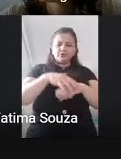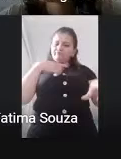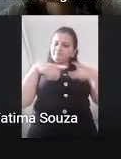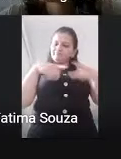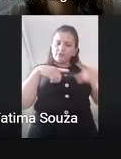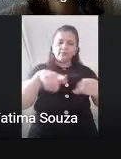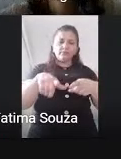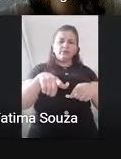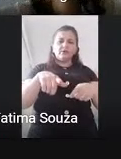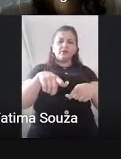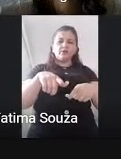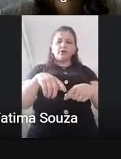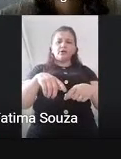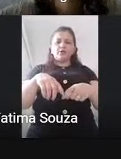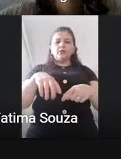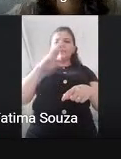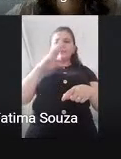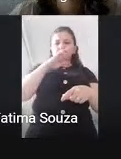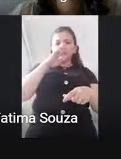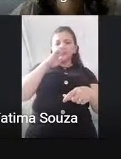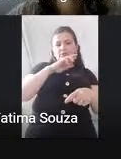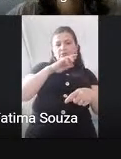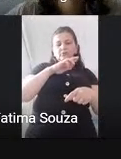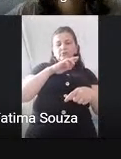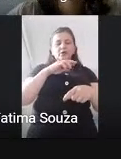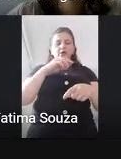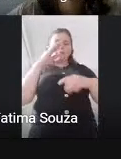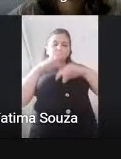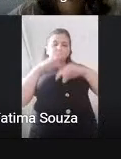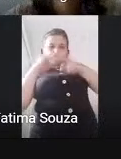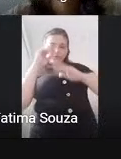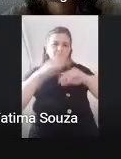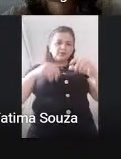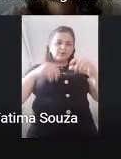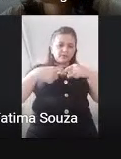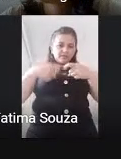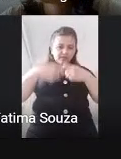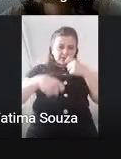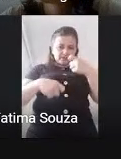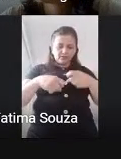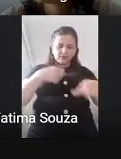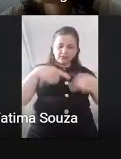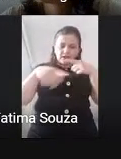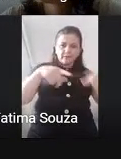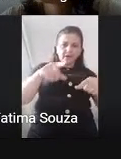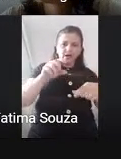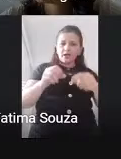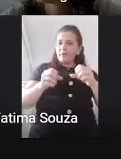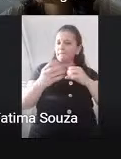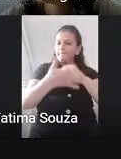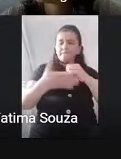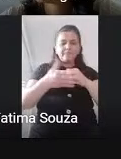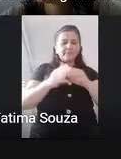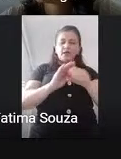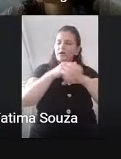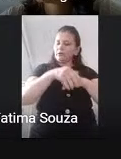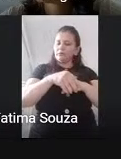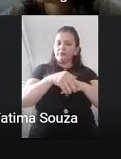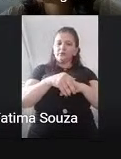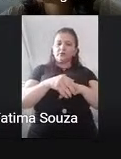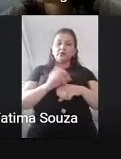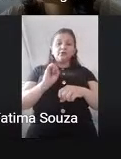com prostitutas, com mulheres profissionais de sexo, trabalha basicamente à noite. Então, assim, se a gente não tiver condições de fortalecer